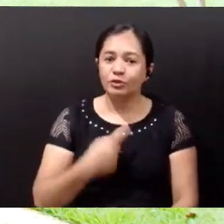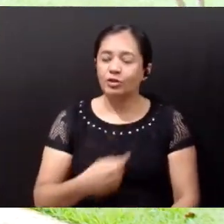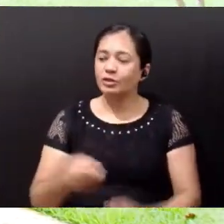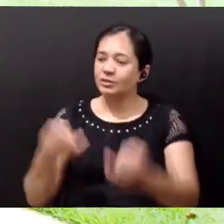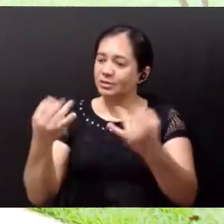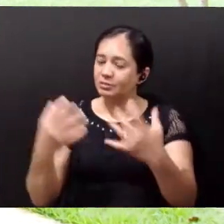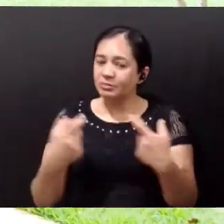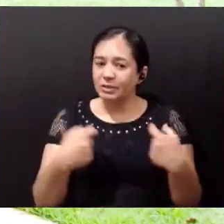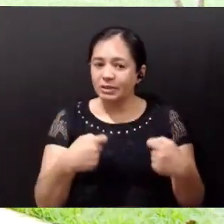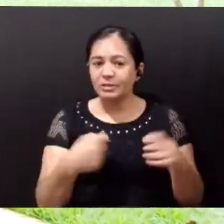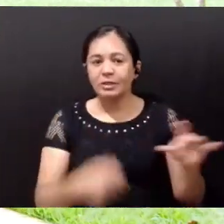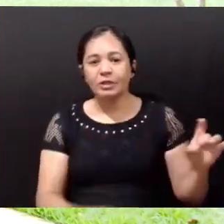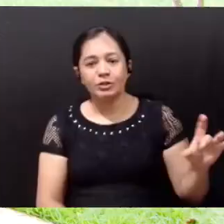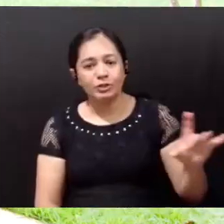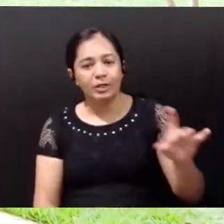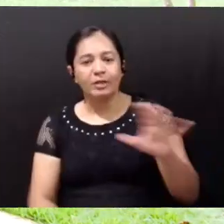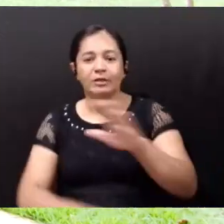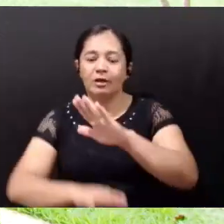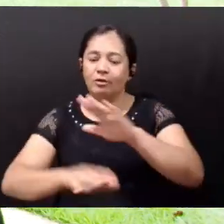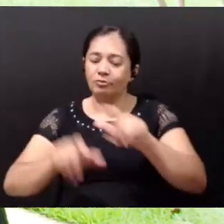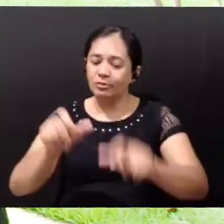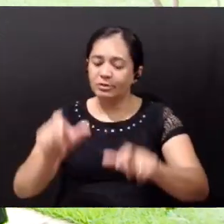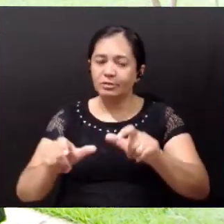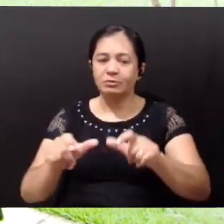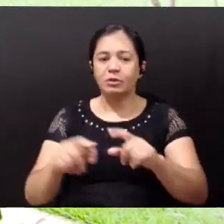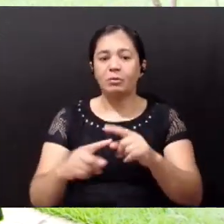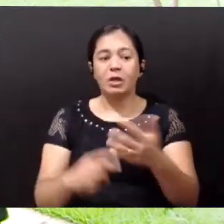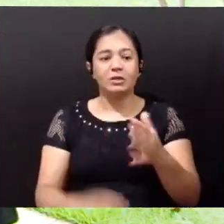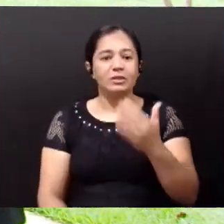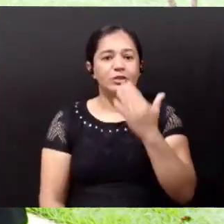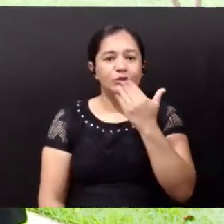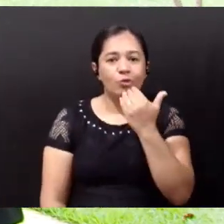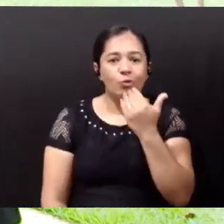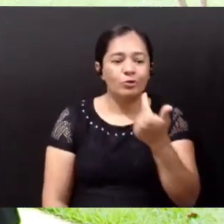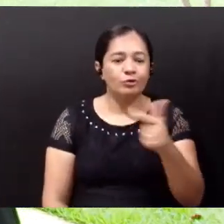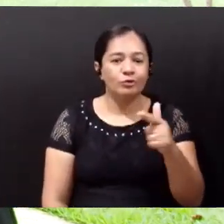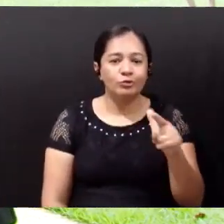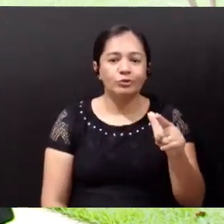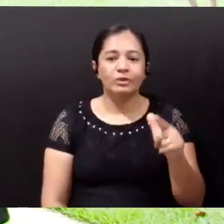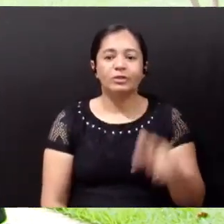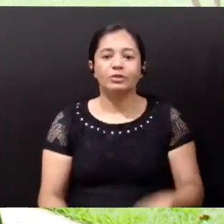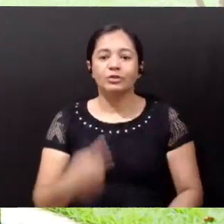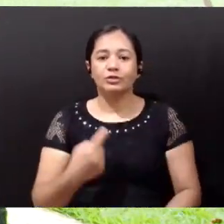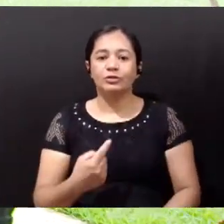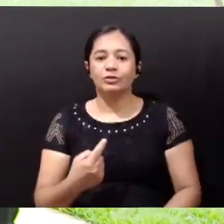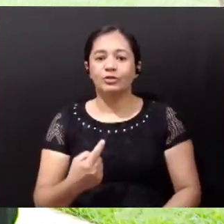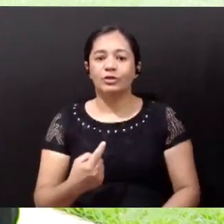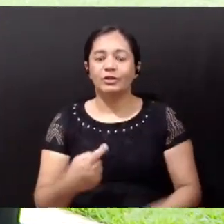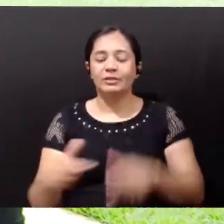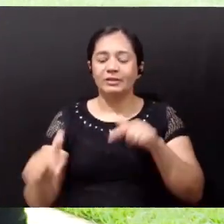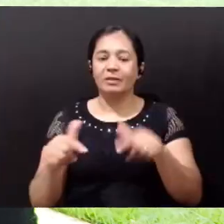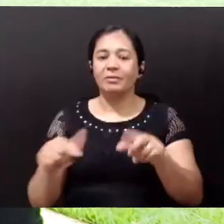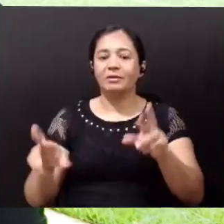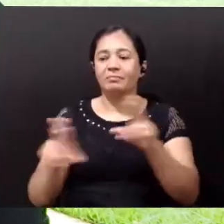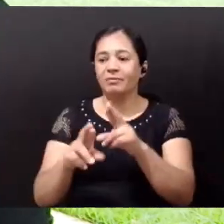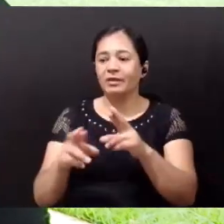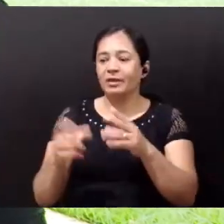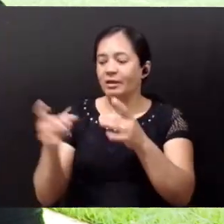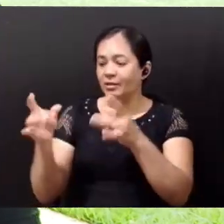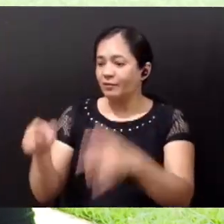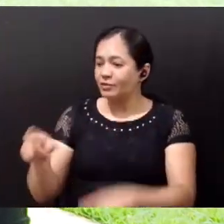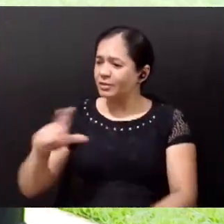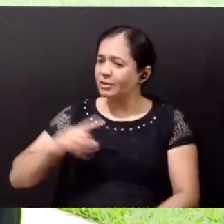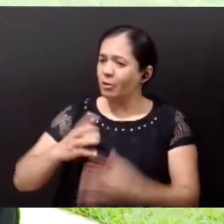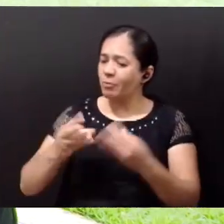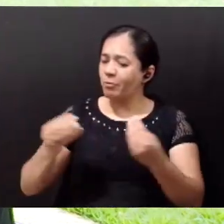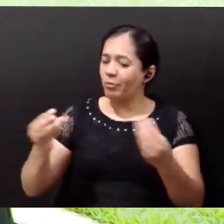pessoas que muitas vezes não têm nem o que comer e a gente também trabalha com relação ao desperdício, né? Que eles têm tanto, né? E aí muitas